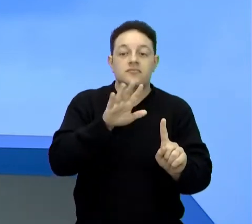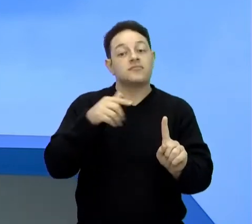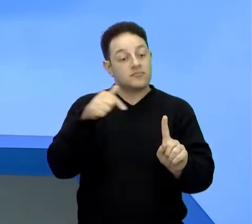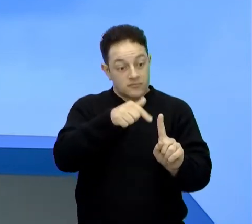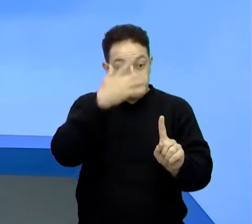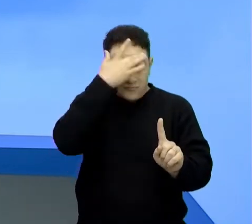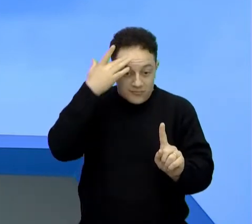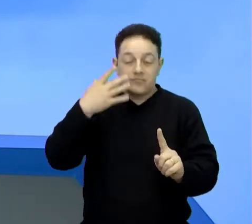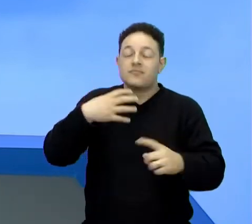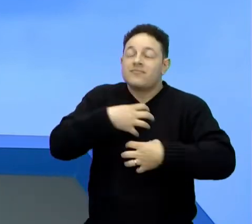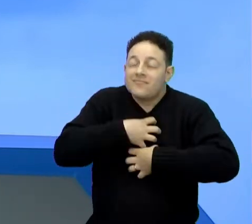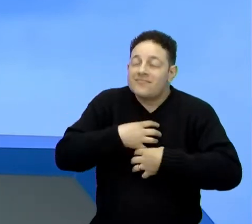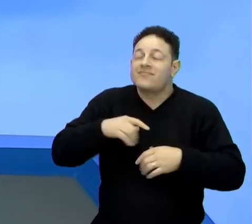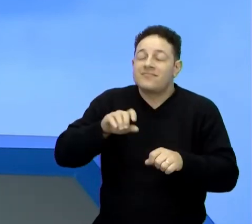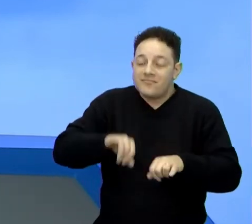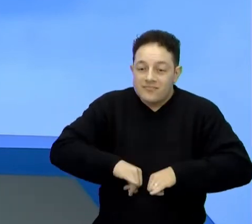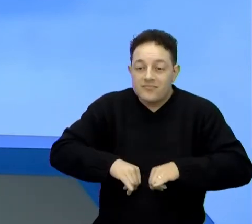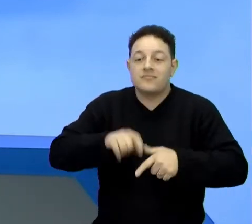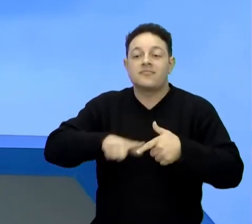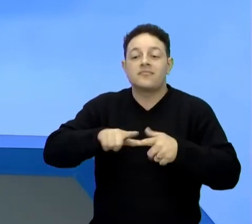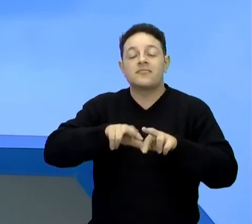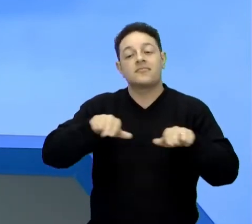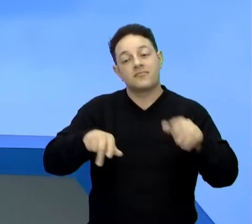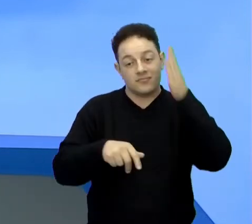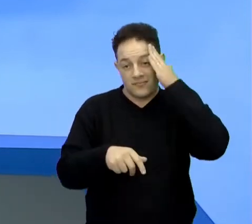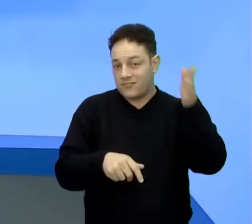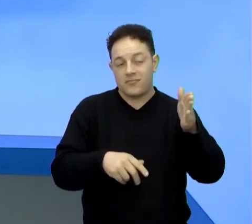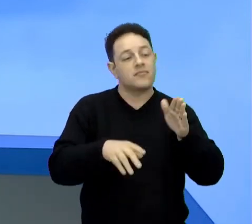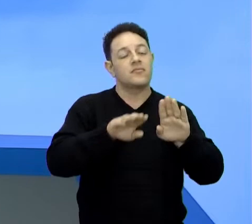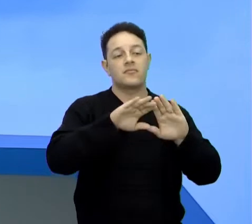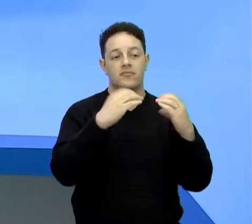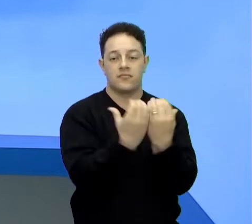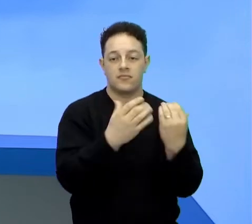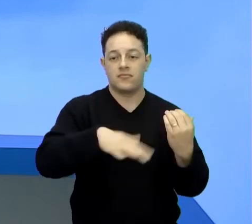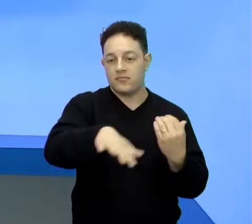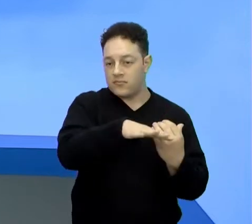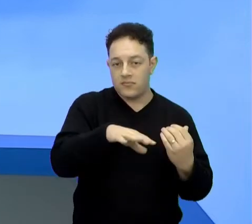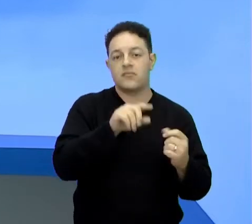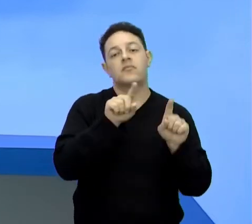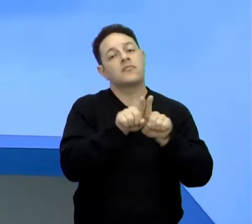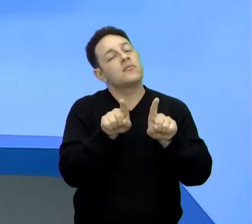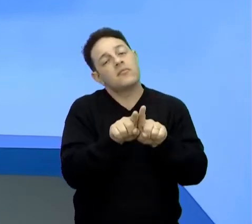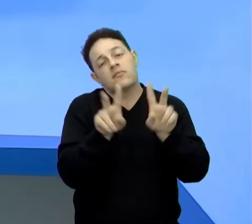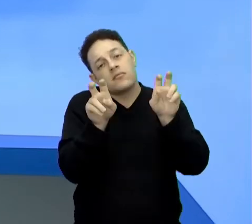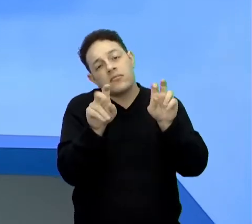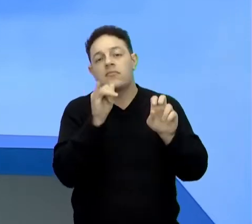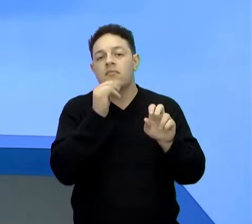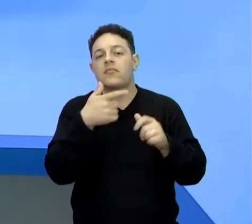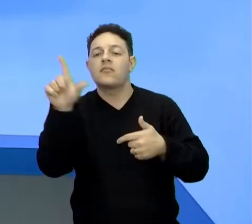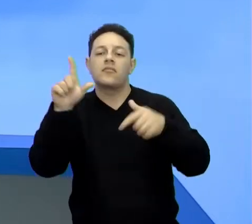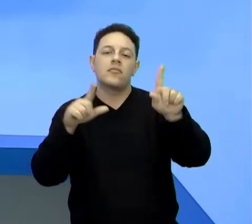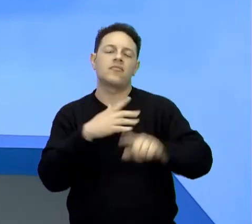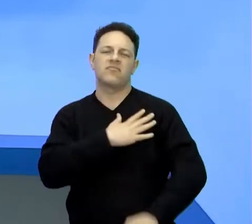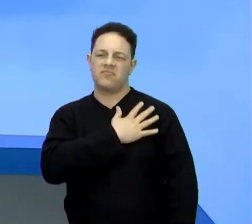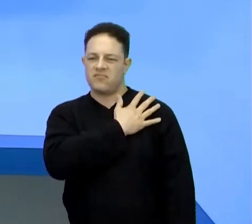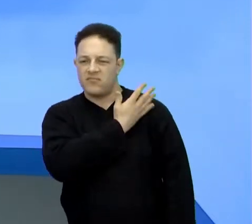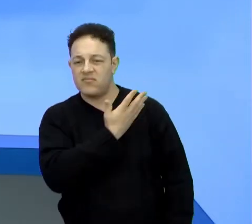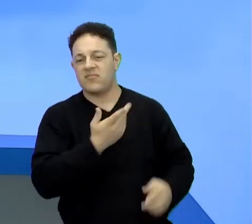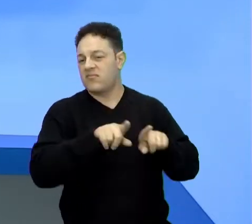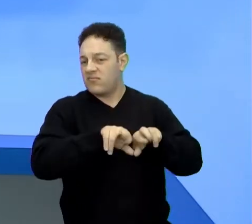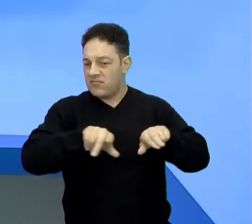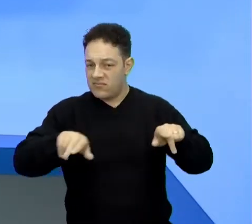passando pelo problema. Tanto na questão do jornalismo comunitário, quanto nas questões, eu vou também falar entre aspas, maiores, quanto preconceito e